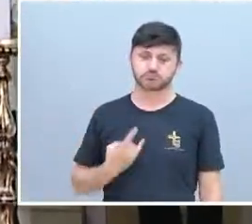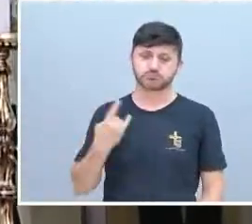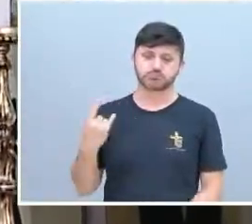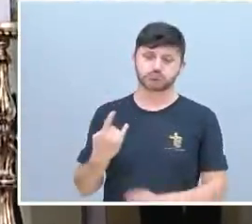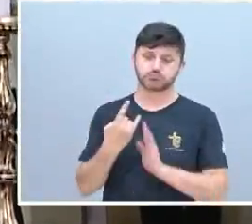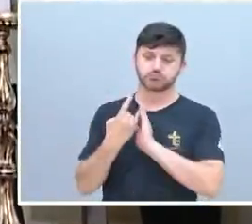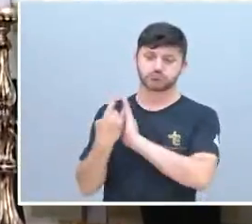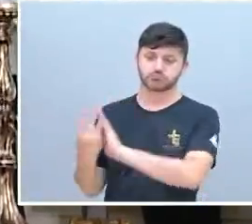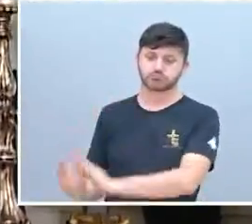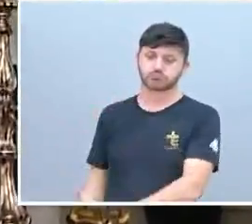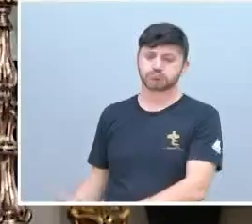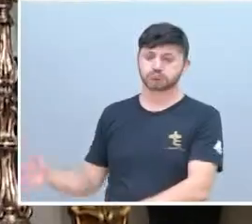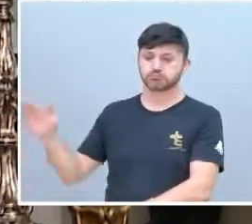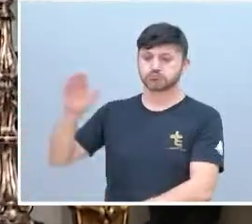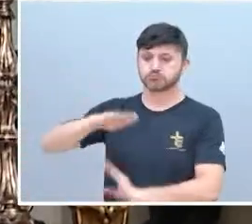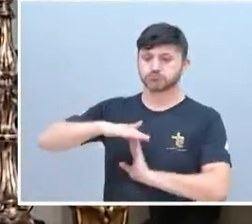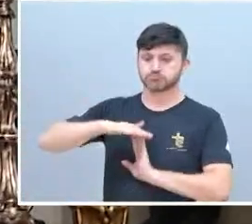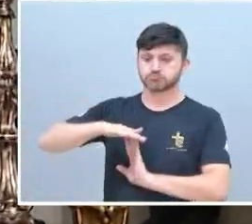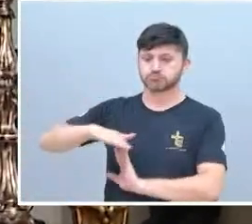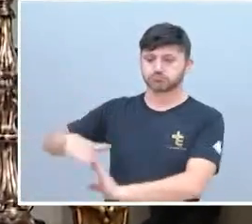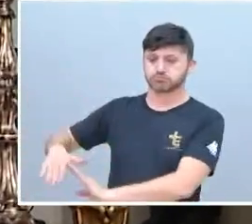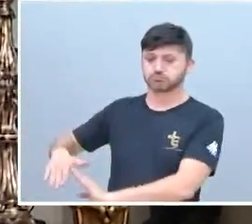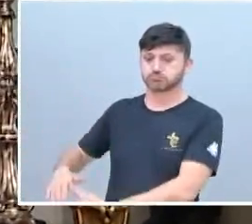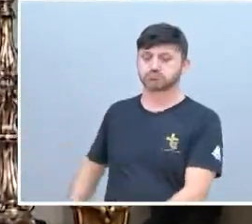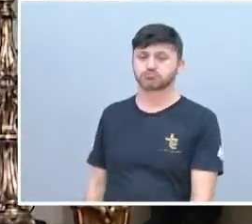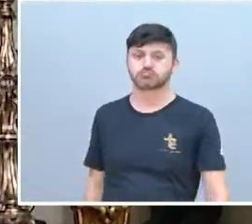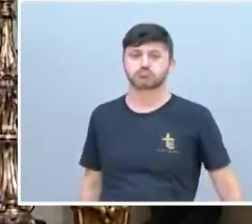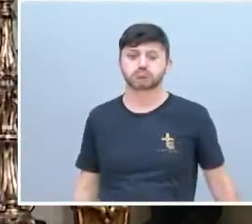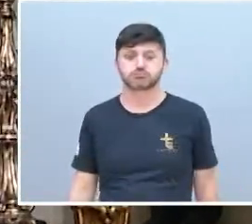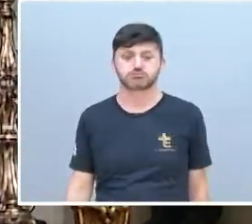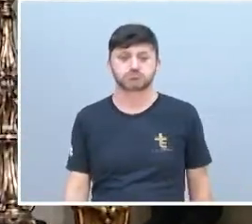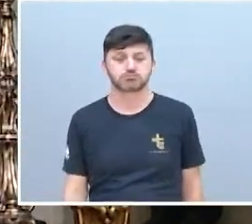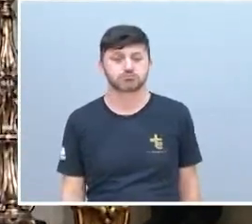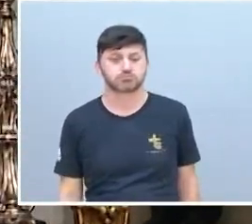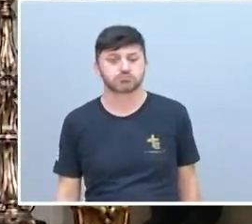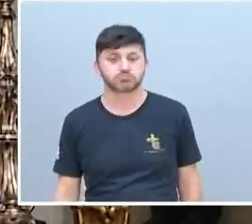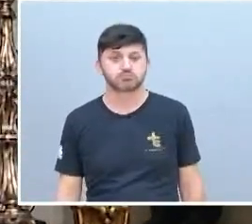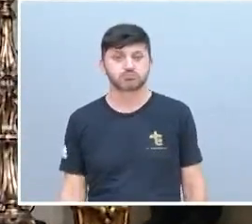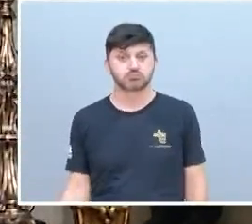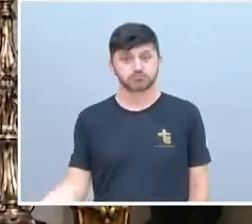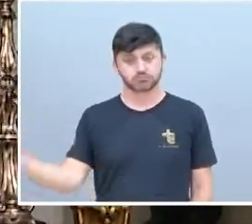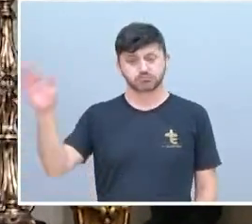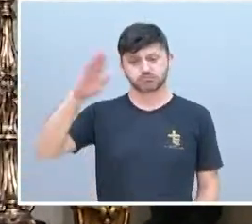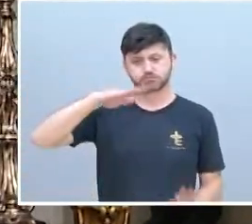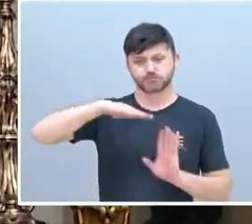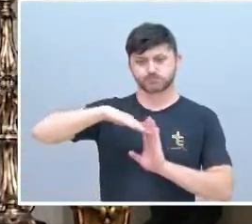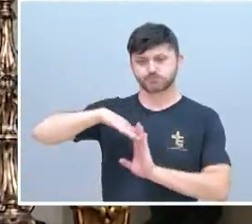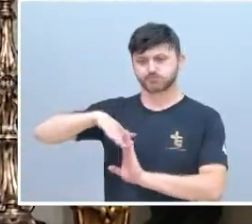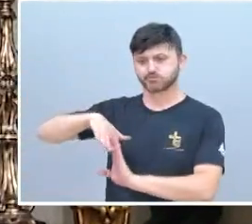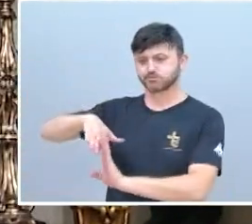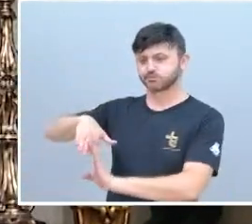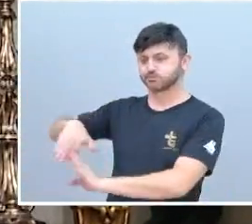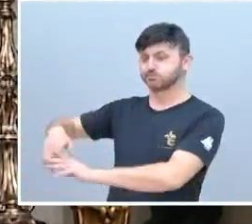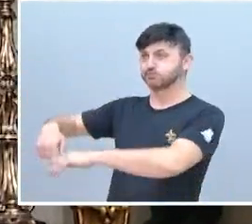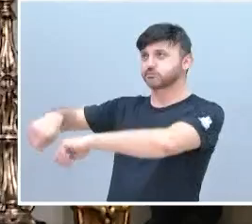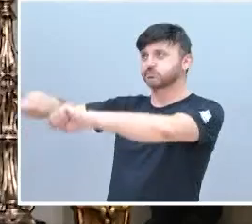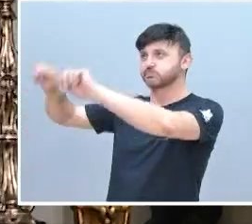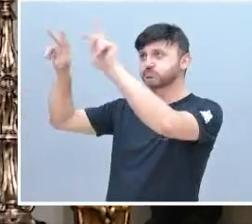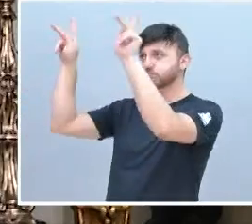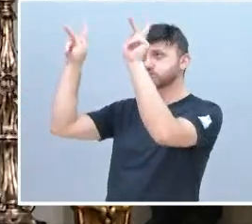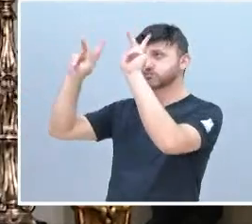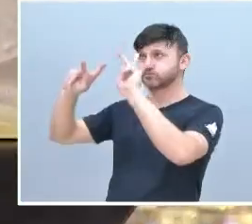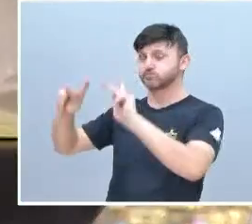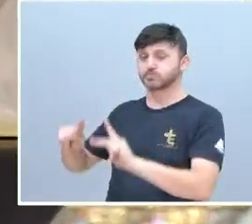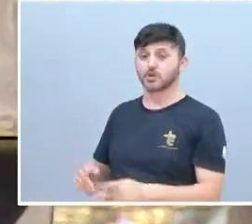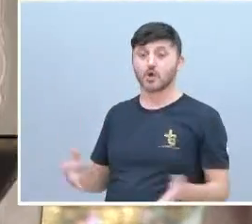não nos deixeis cair em tentação, mas livrai-nos do mal. Livrai-nos de todos os males, ó Pai, hoje eu diria